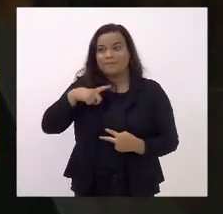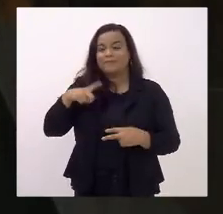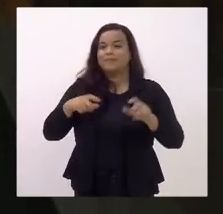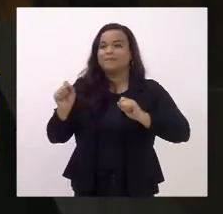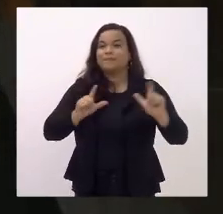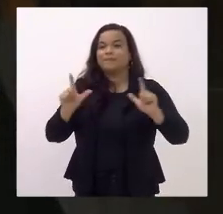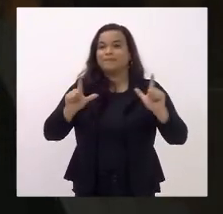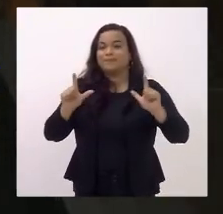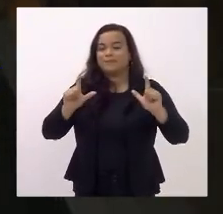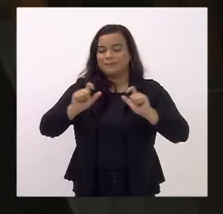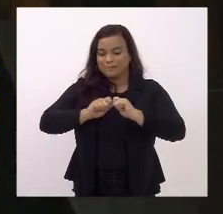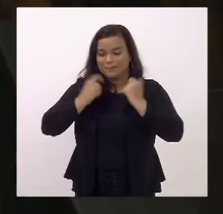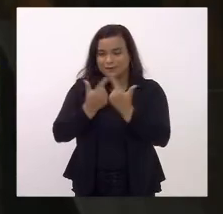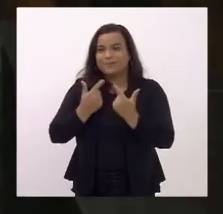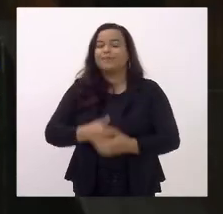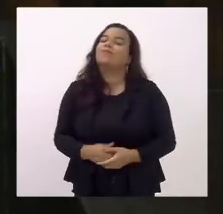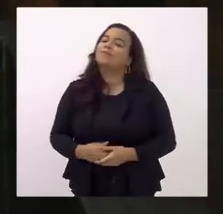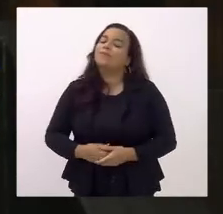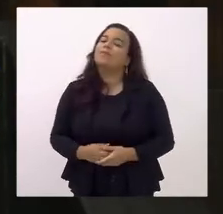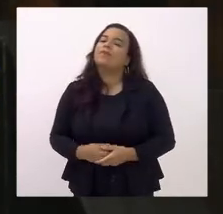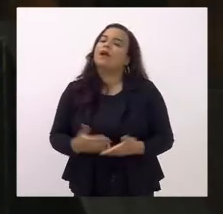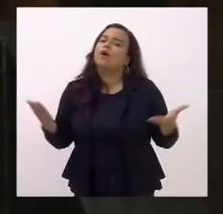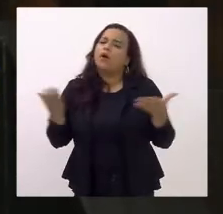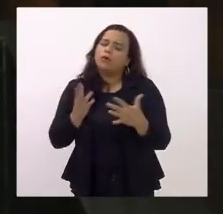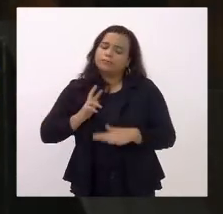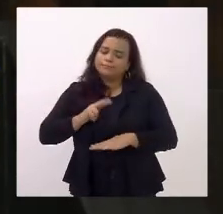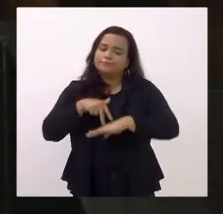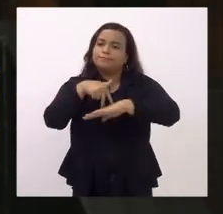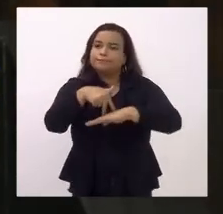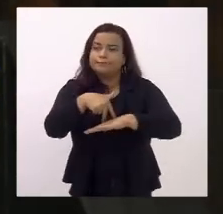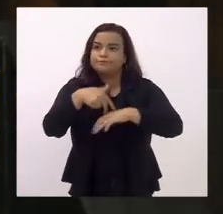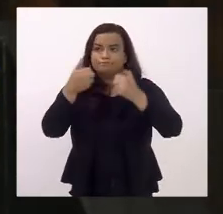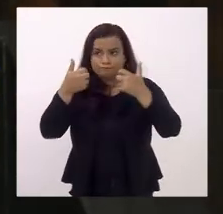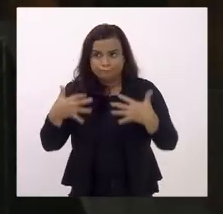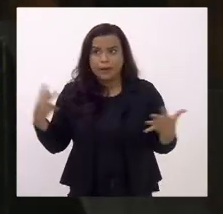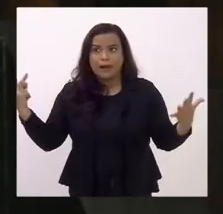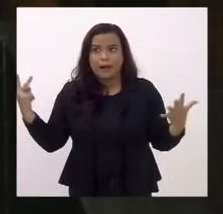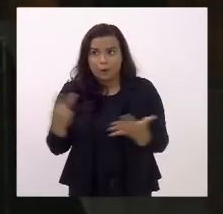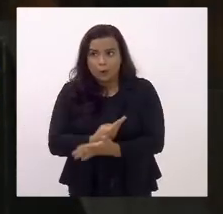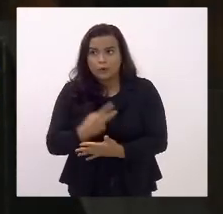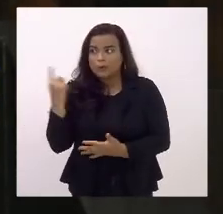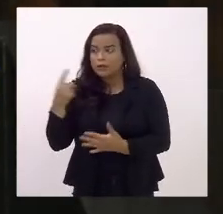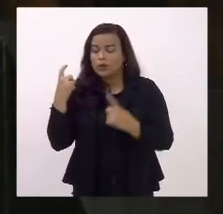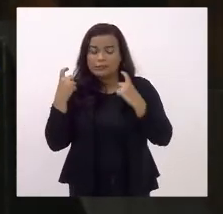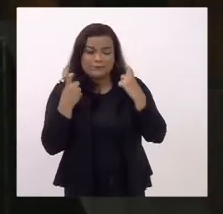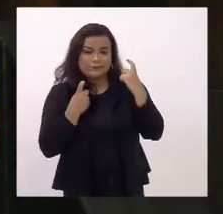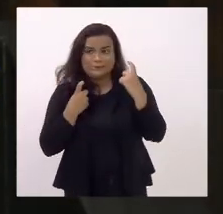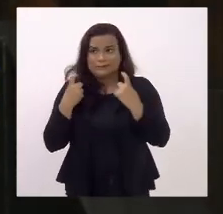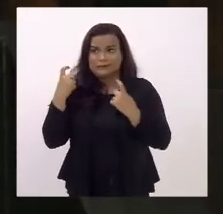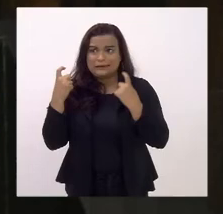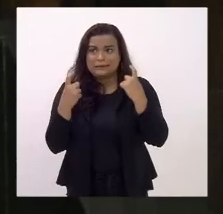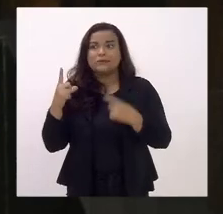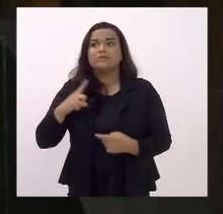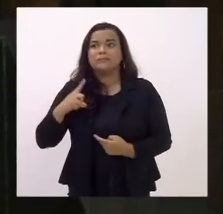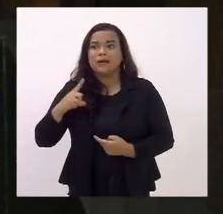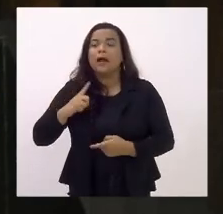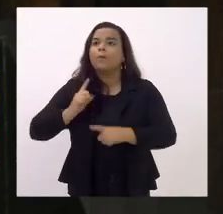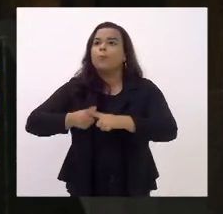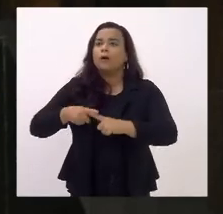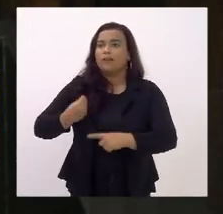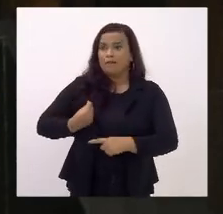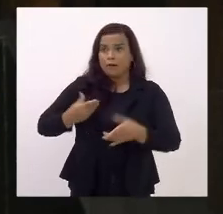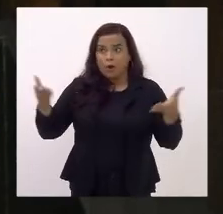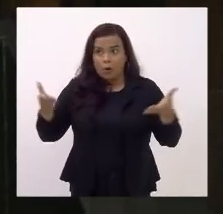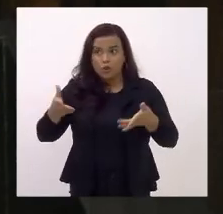Alerj. Hoje eu venho à tribuna descrever uma situação que está nos preocupando muito, porque a gente vive a